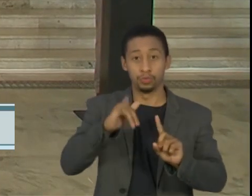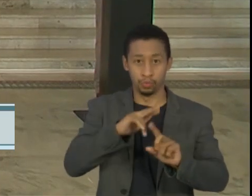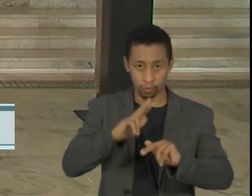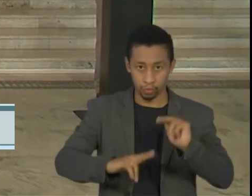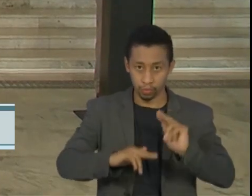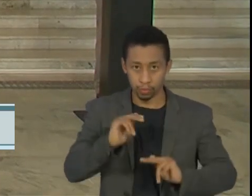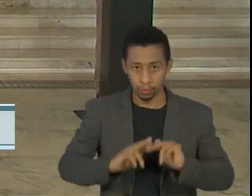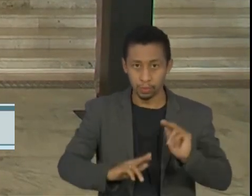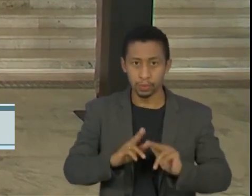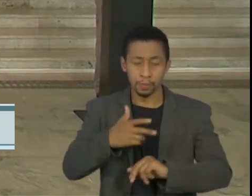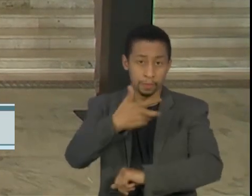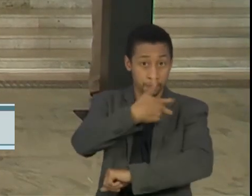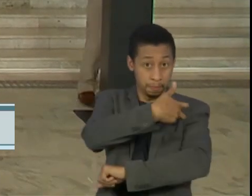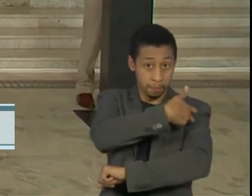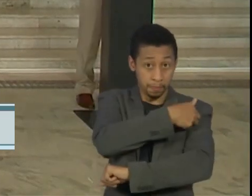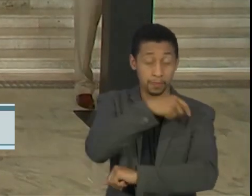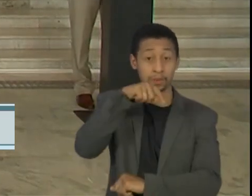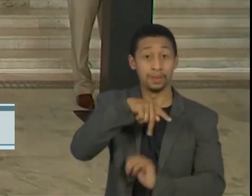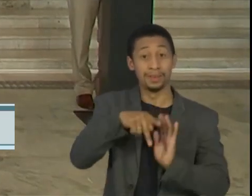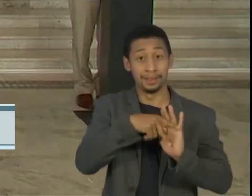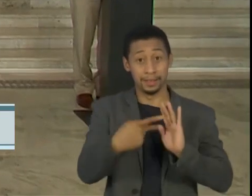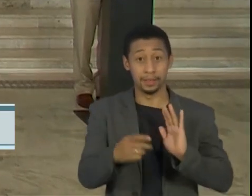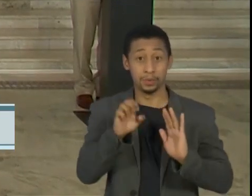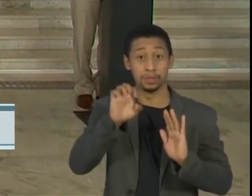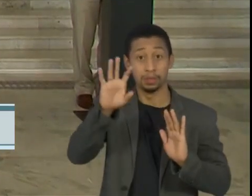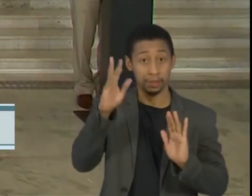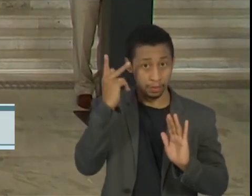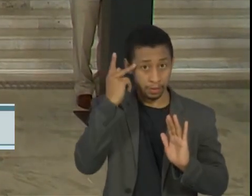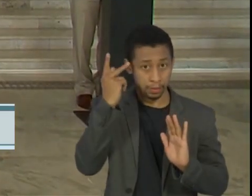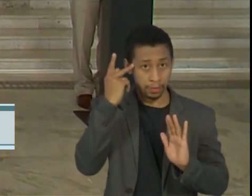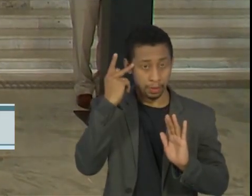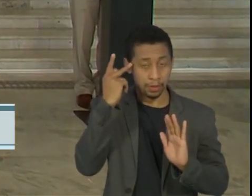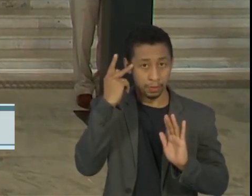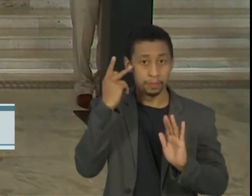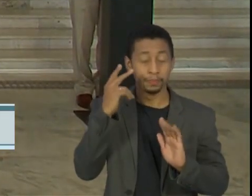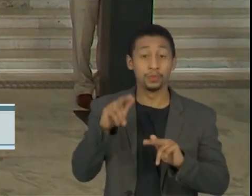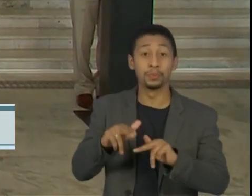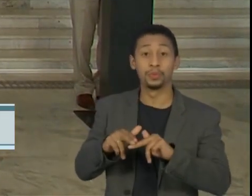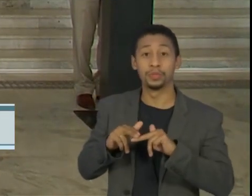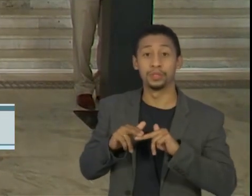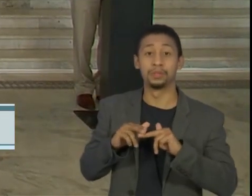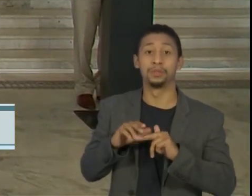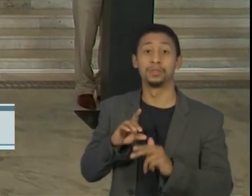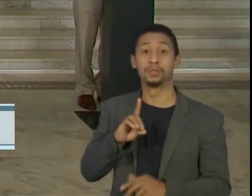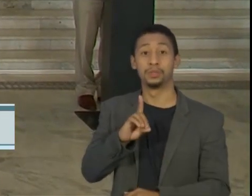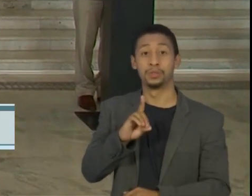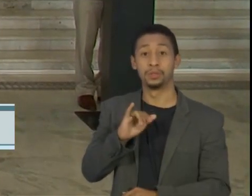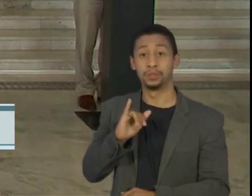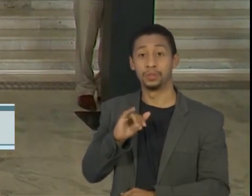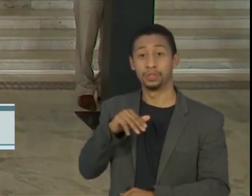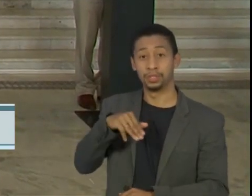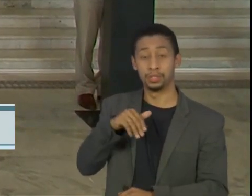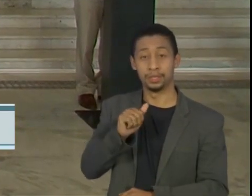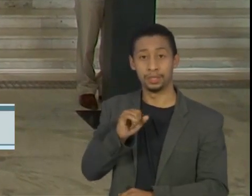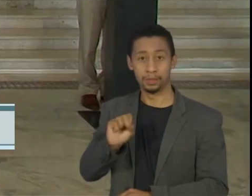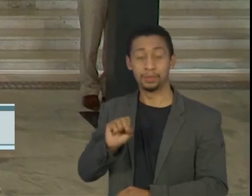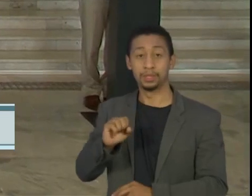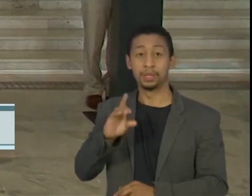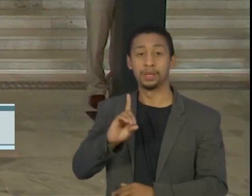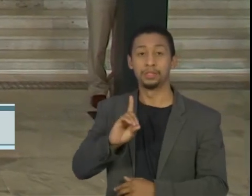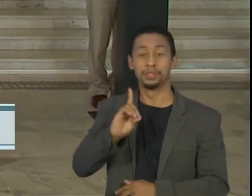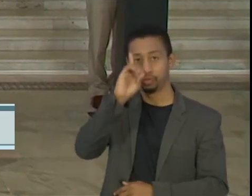vacinas em estudo aqui no estado de São Paulo. Por isso, a presença do Dr. Dimas Covas, diretor do Instituto